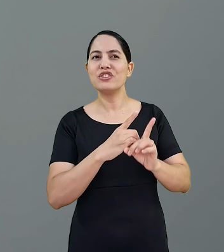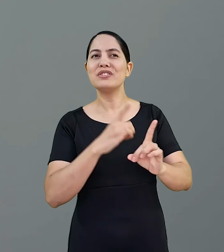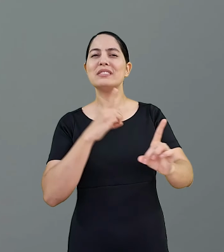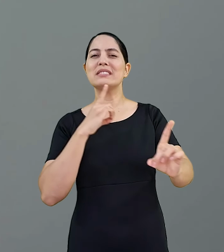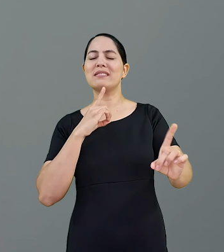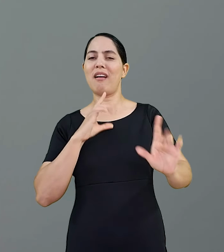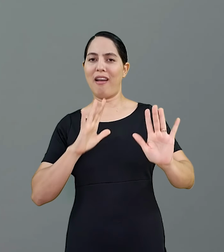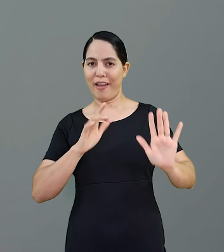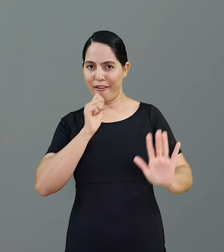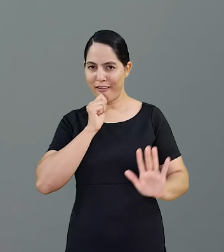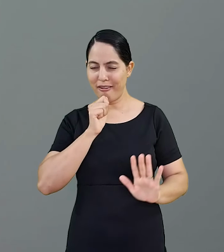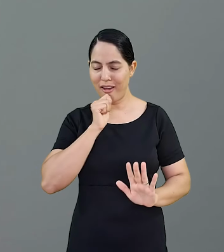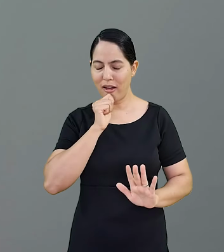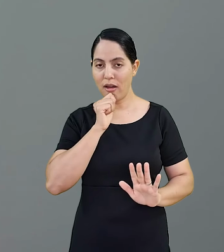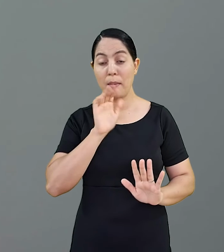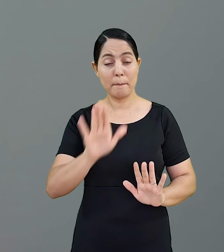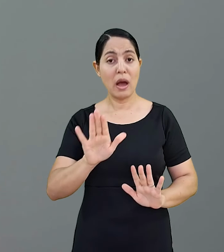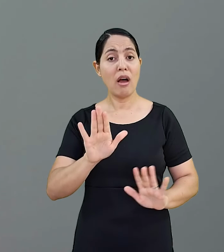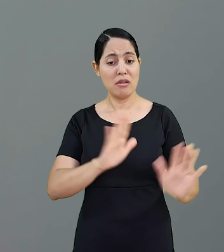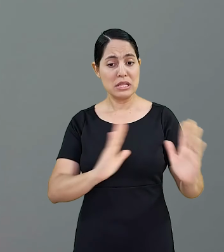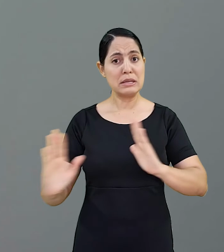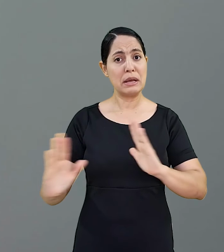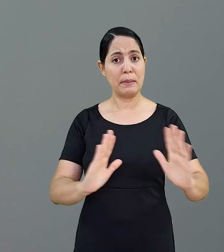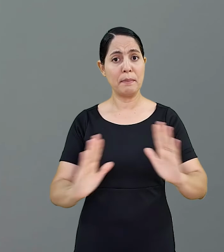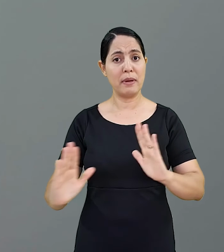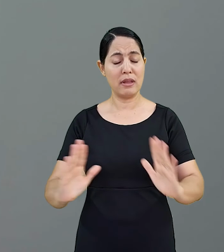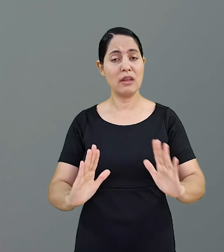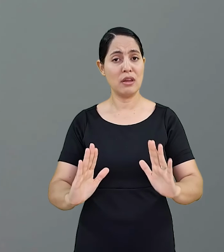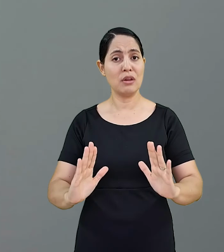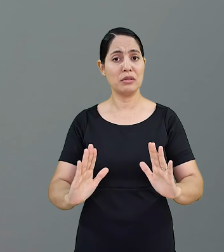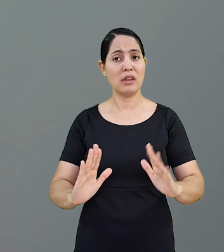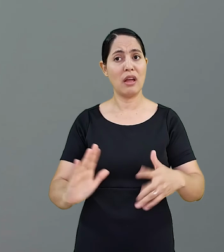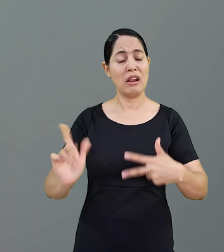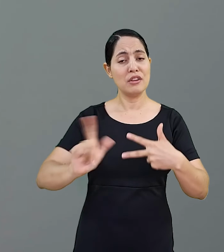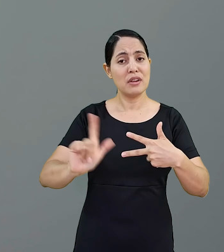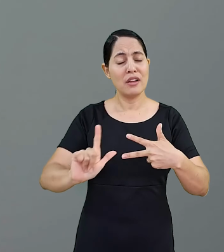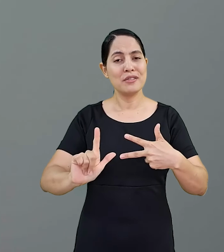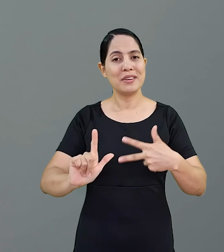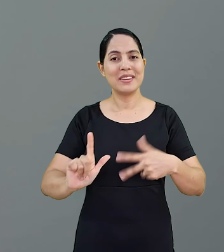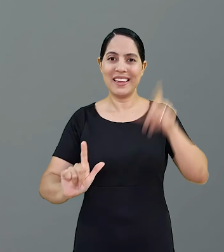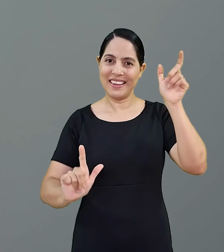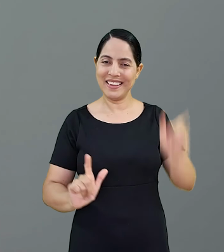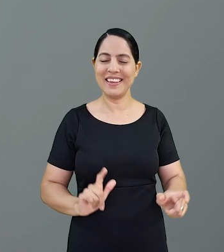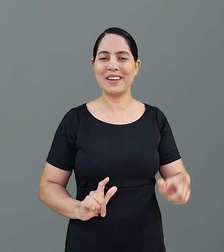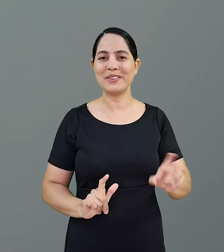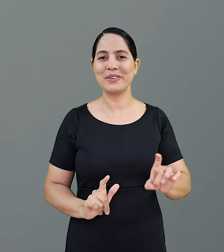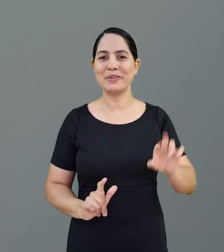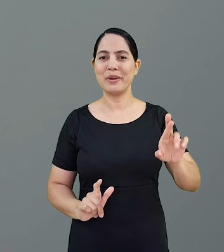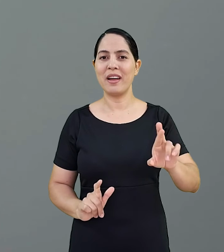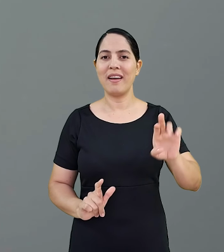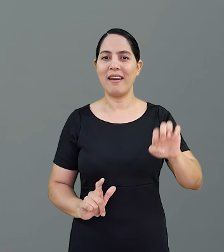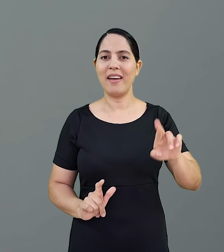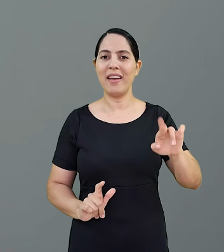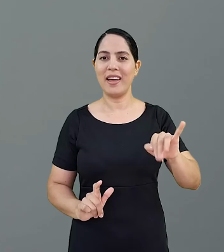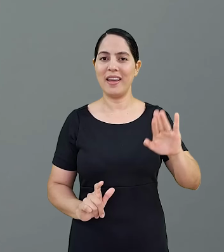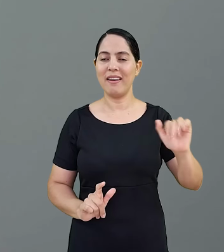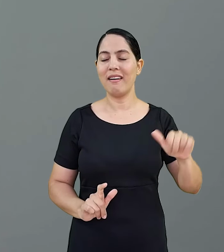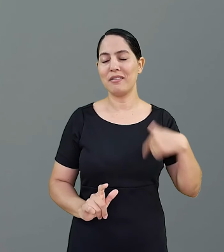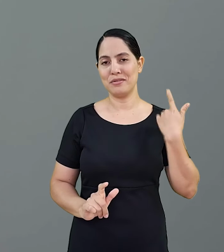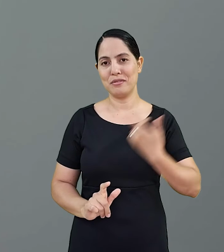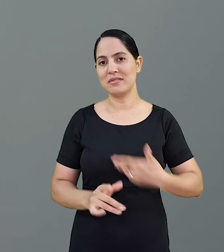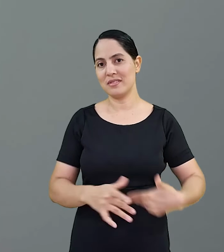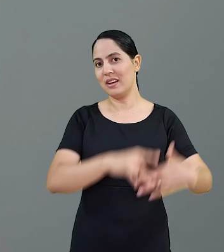ao processo legislativo desse grupo que a doutora Érica Neves nos lidera, mas